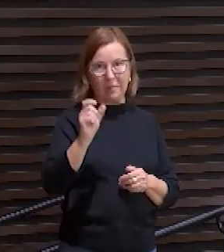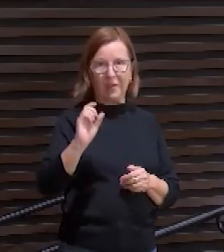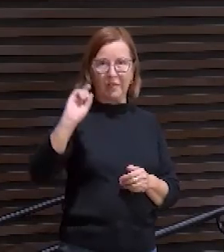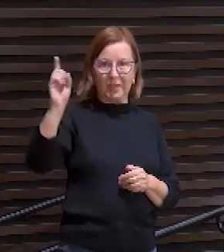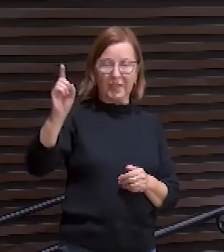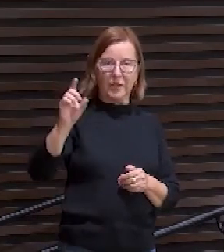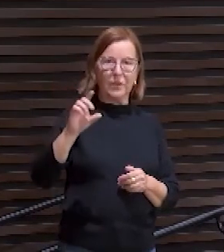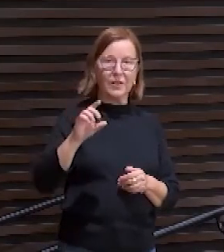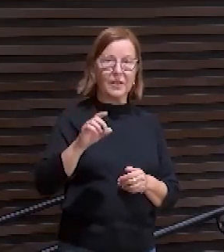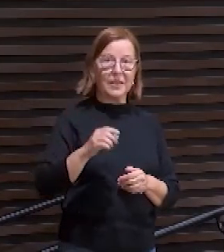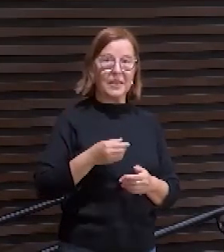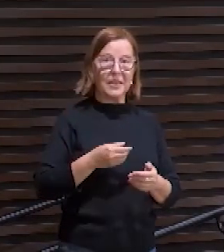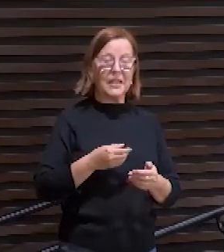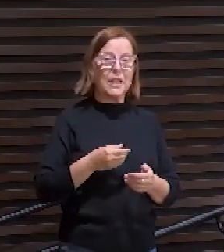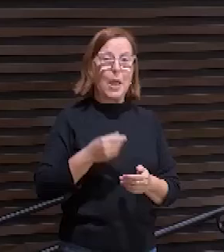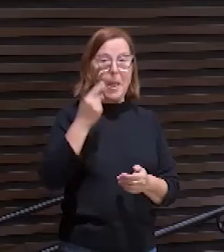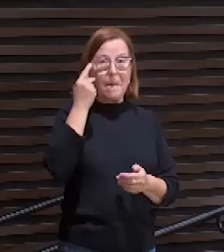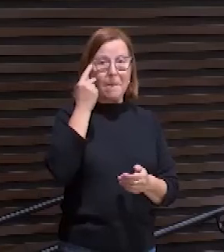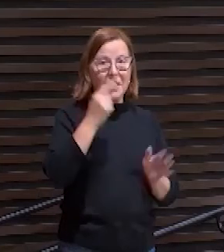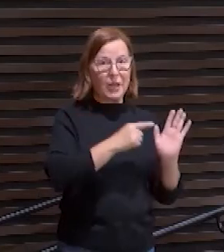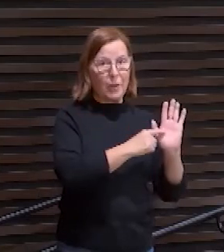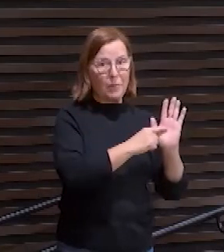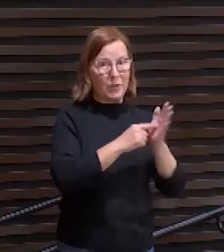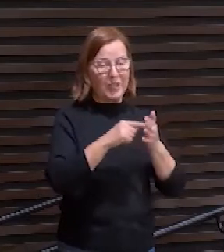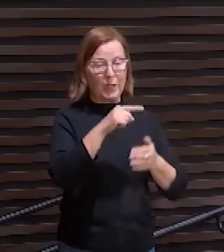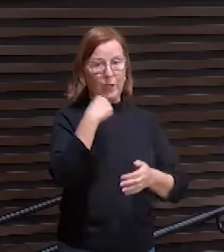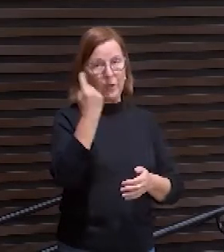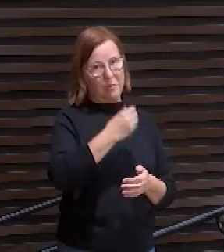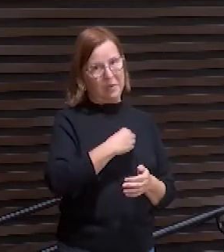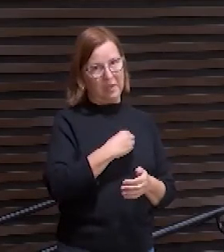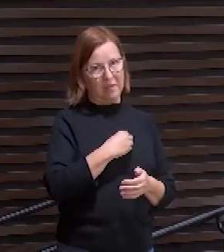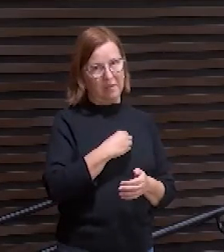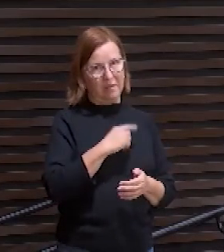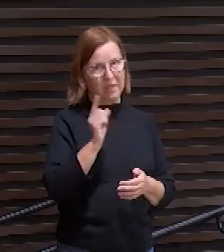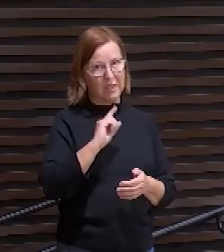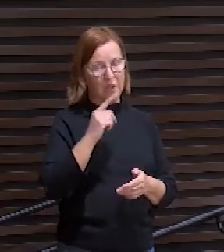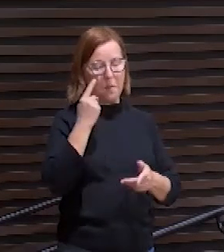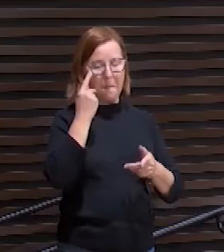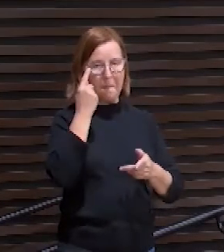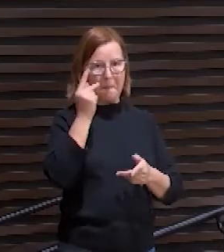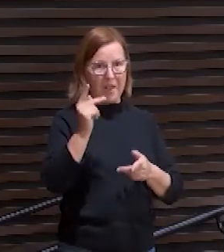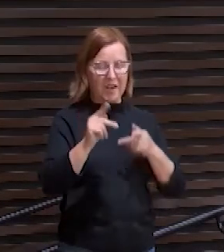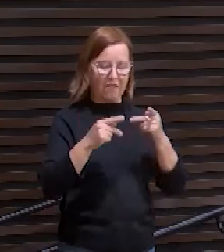pecaminosidade. Não para dizer, vá e viva de acordo.